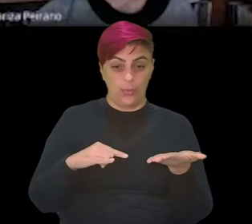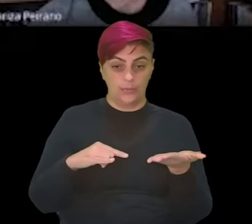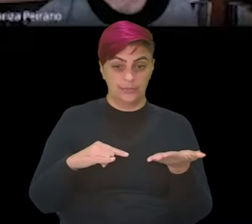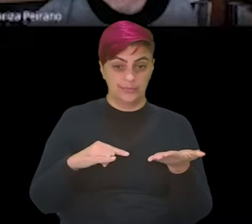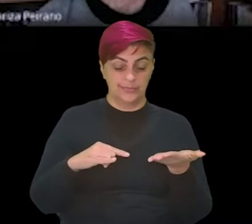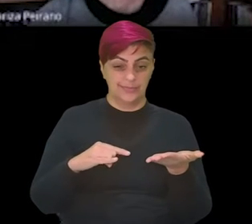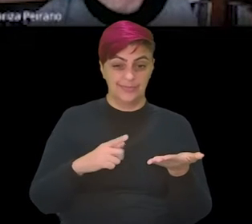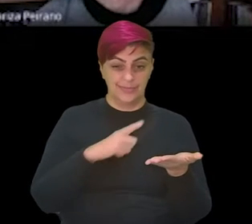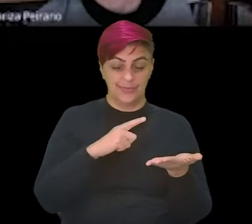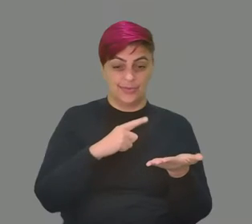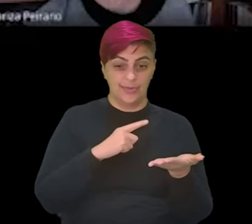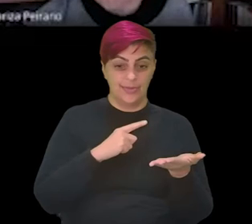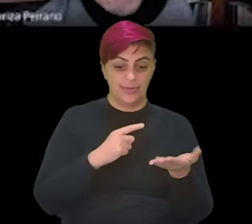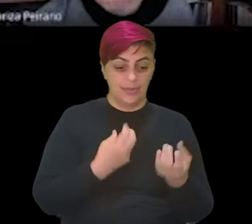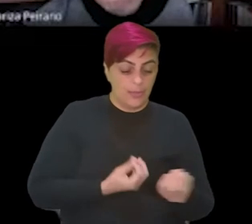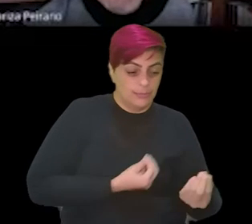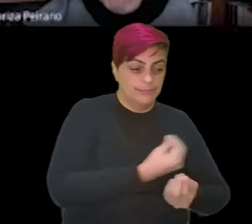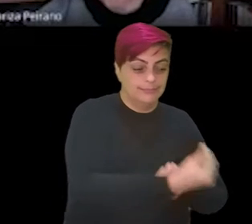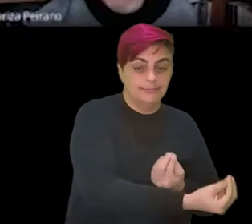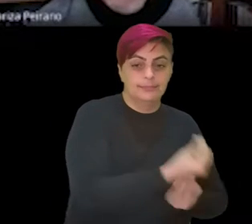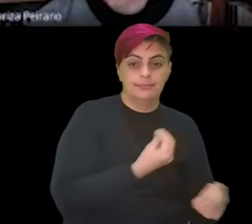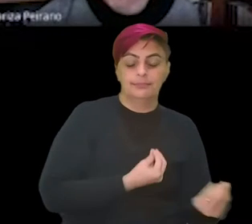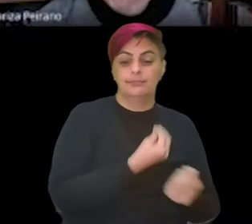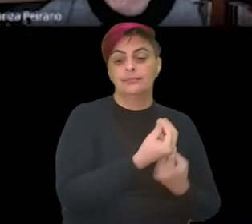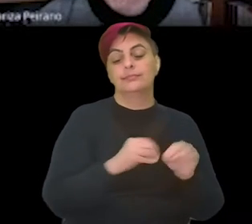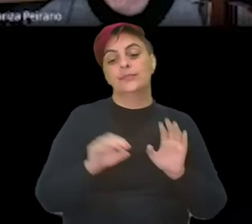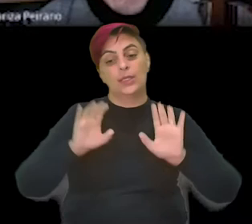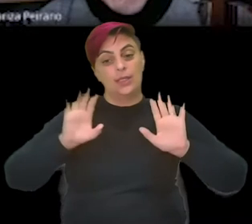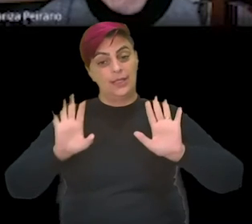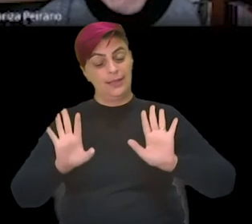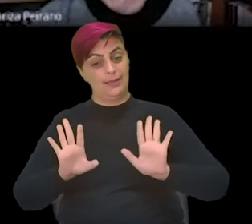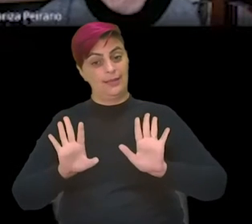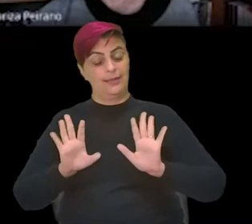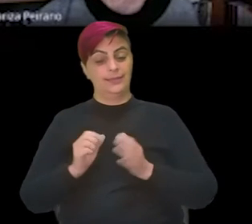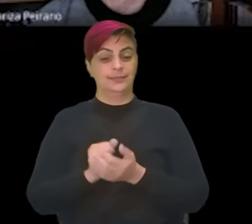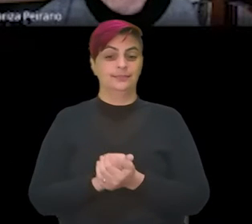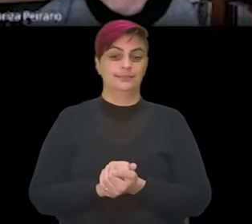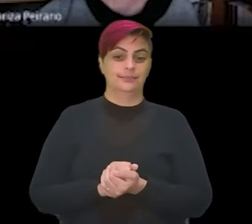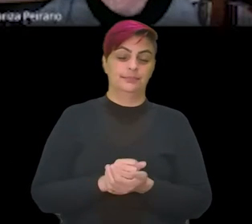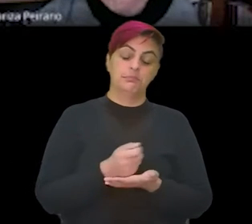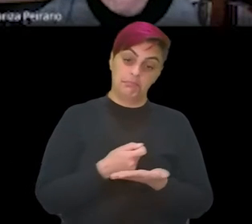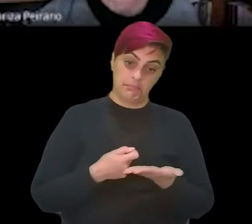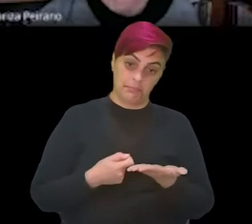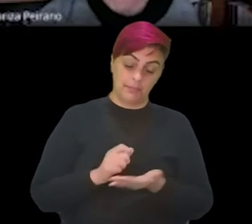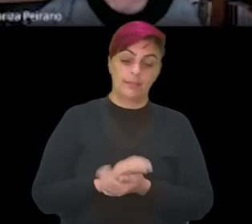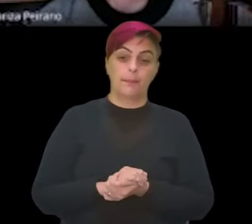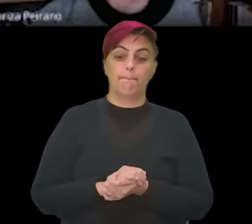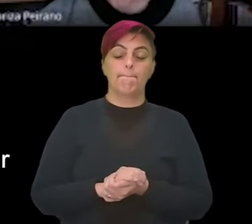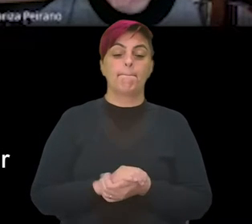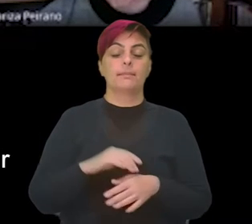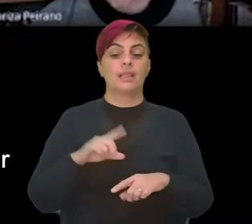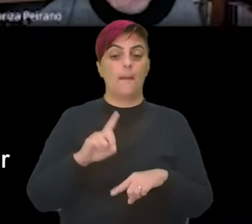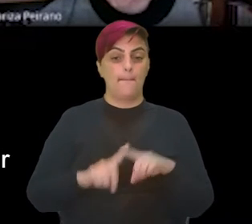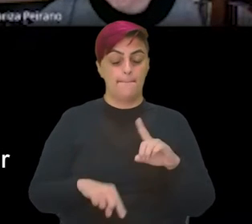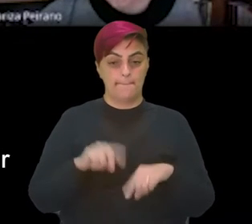de presentes, em princípio voluntários, mas na realidade obrigatórios e de retribuição prescrita.